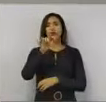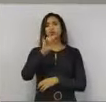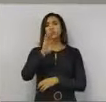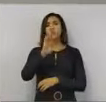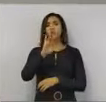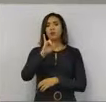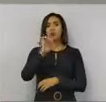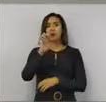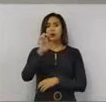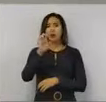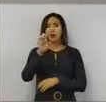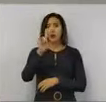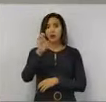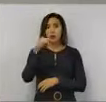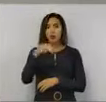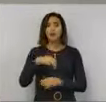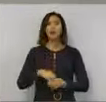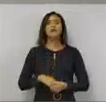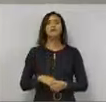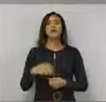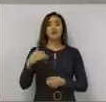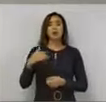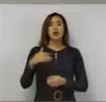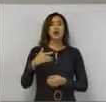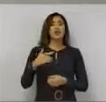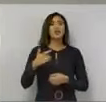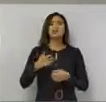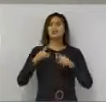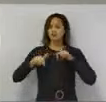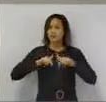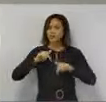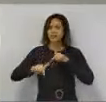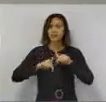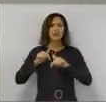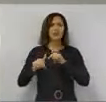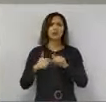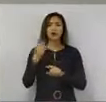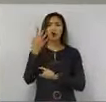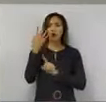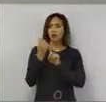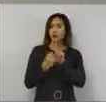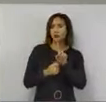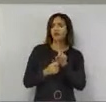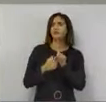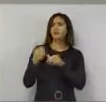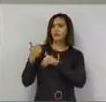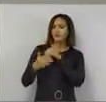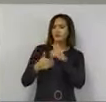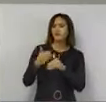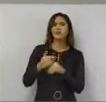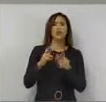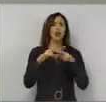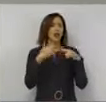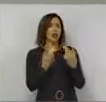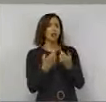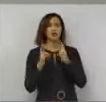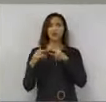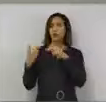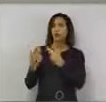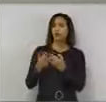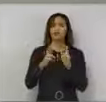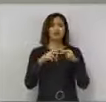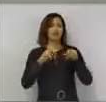de Desenvolvimento, que têm sido incansáveis nesses últimos 4 meses. Realmente são muitas reuniões